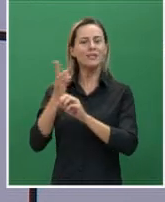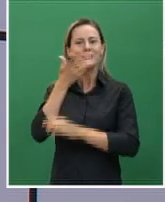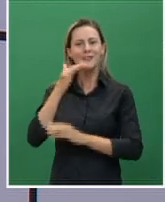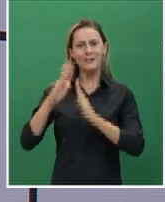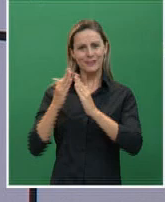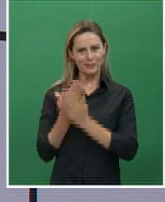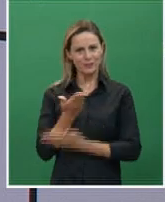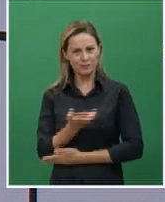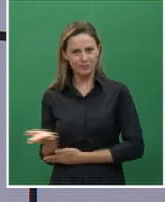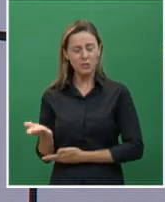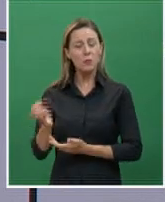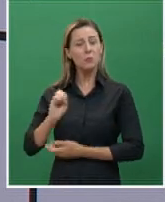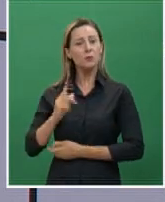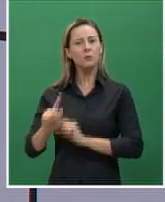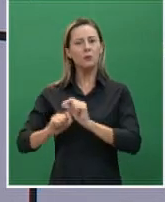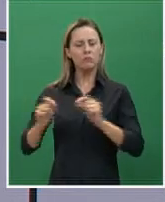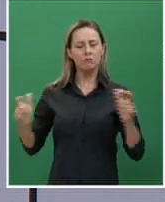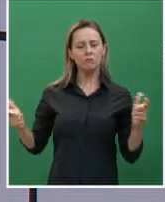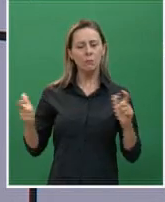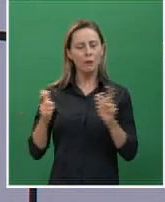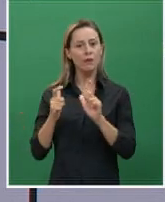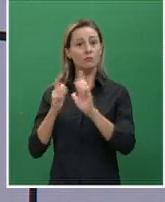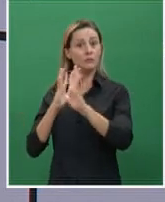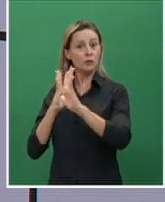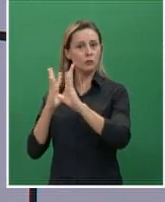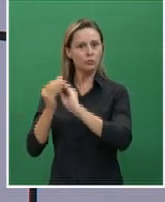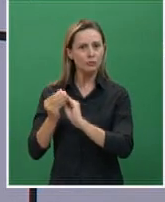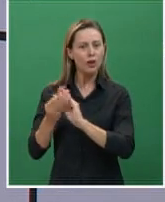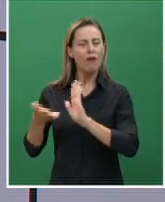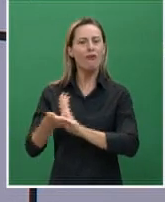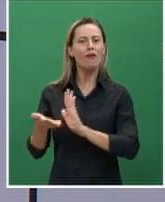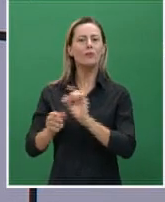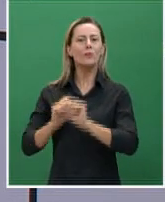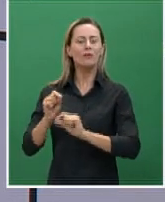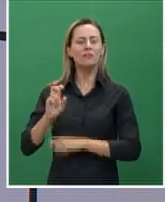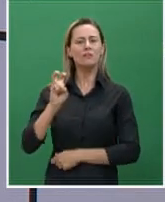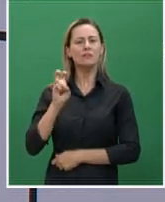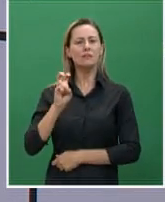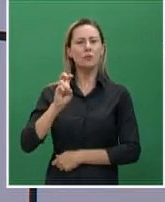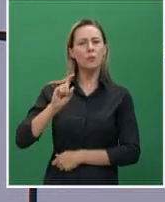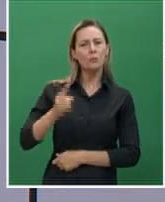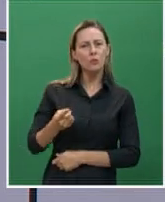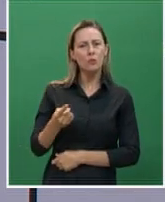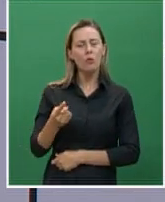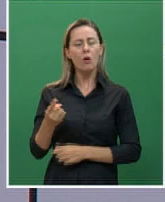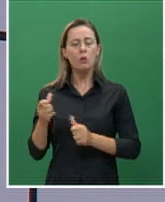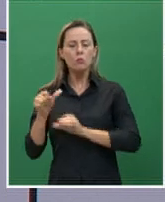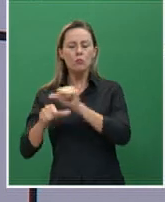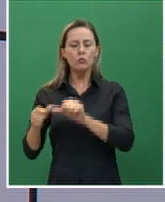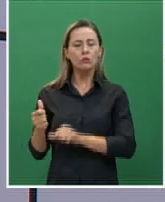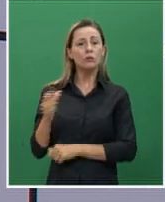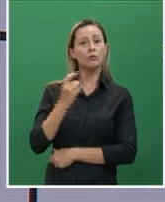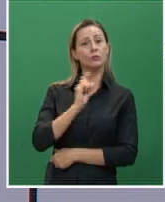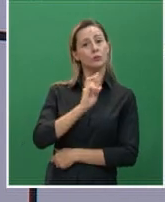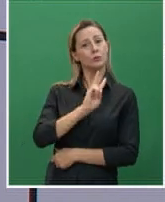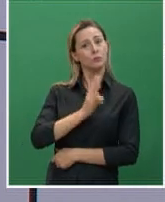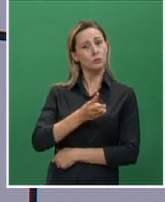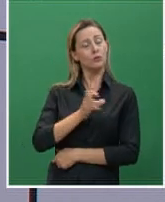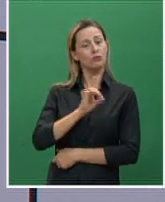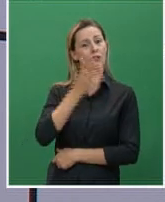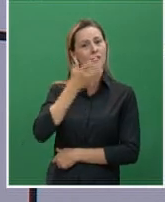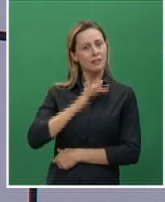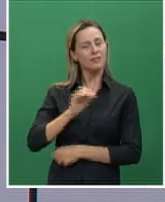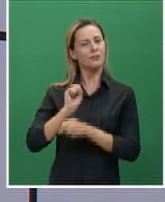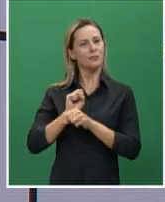nesse período de reduzir a fila da educação infantil Quando eu assumi de cinco mil para 2300 crianças nesse momento